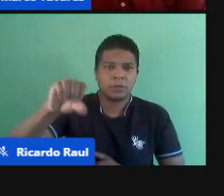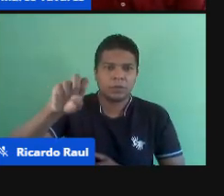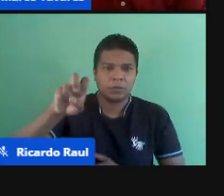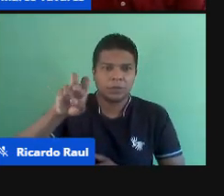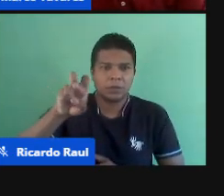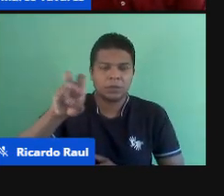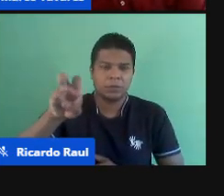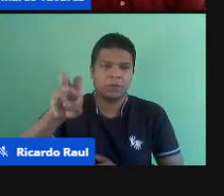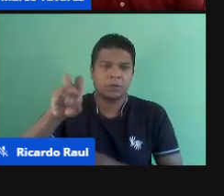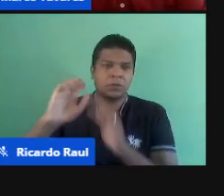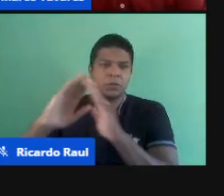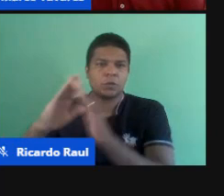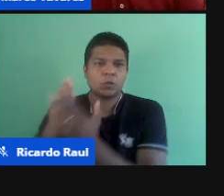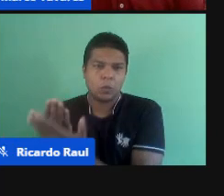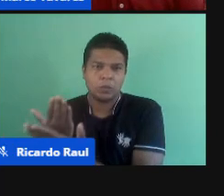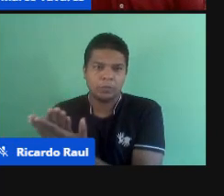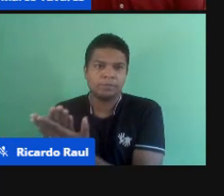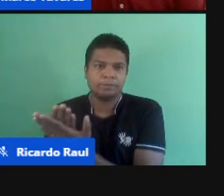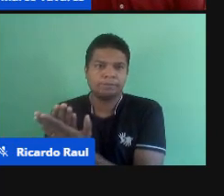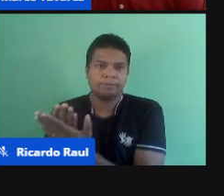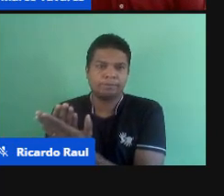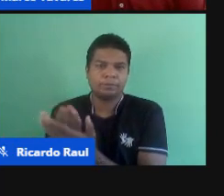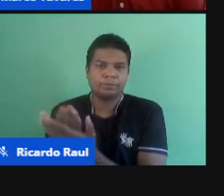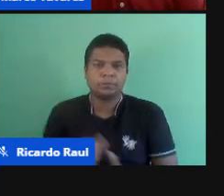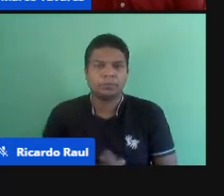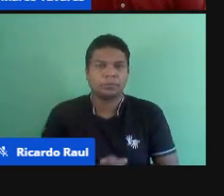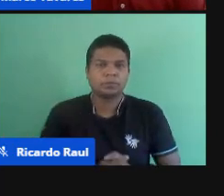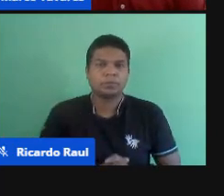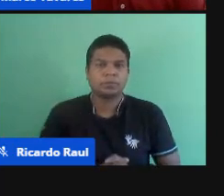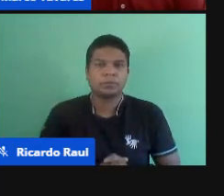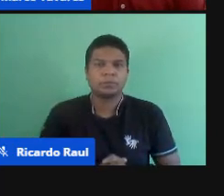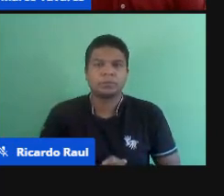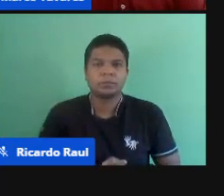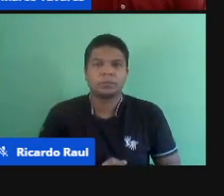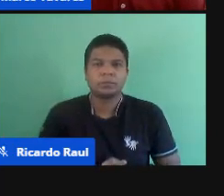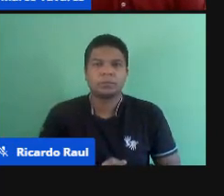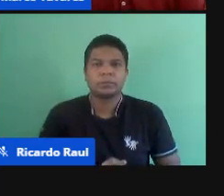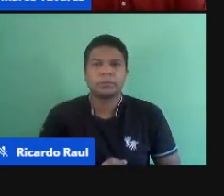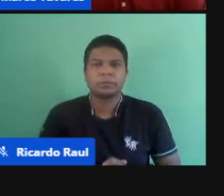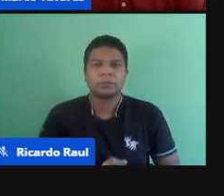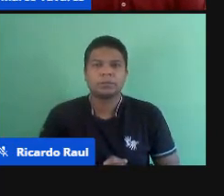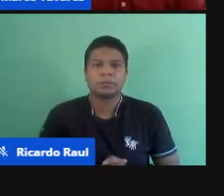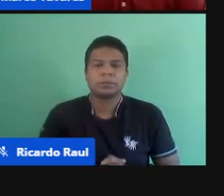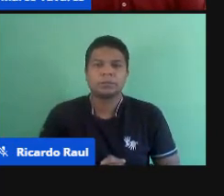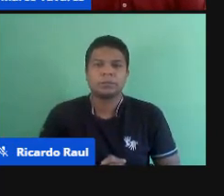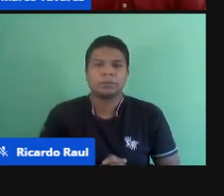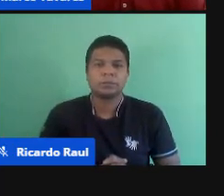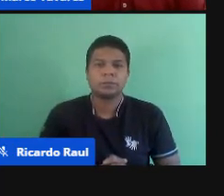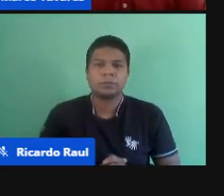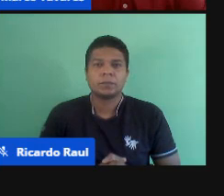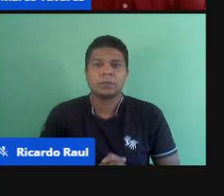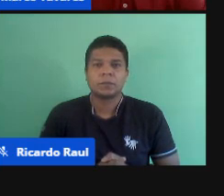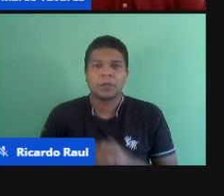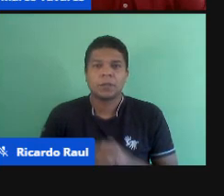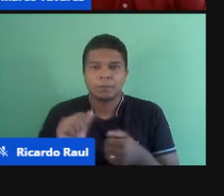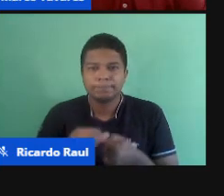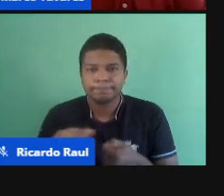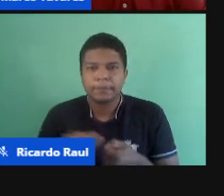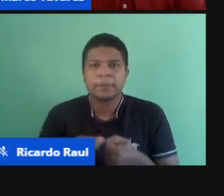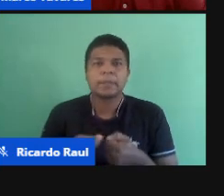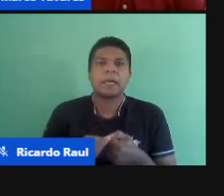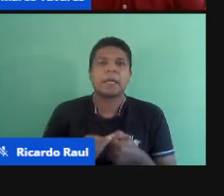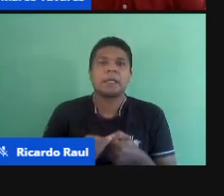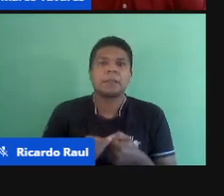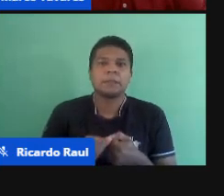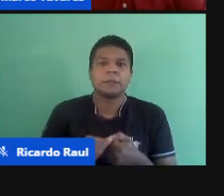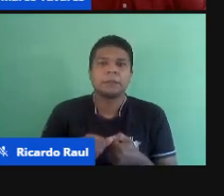seja, as ações da CEMED através da DEAC atingem 86%